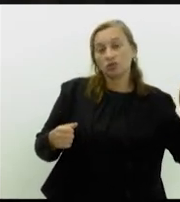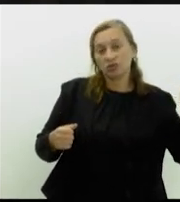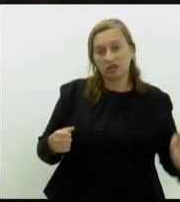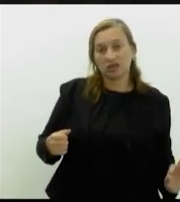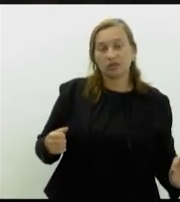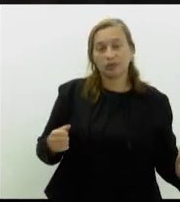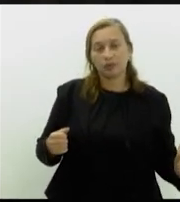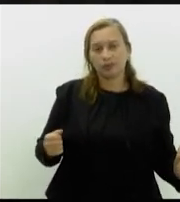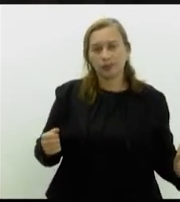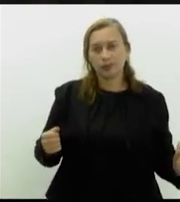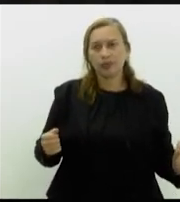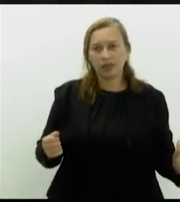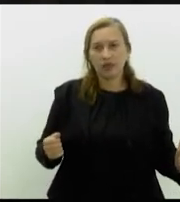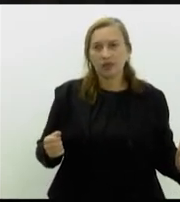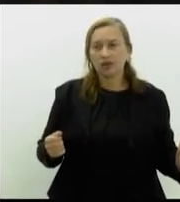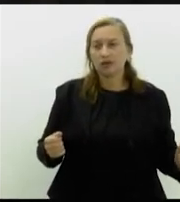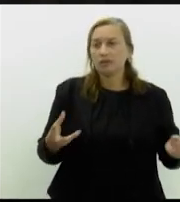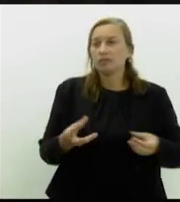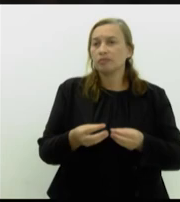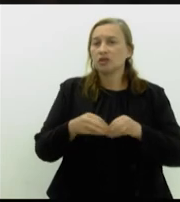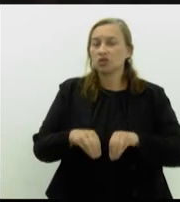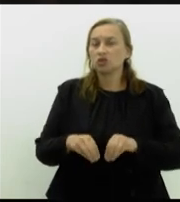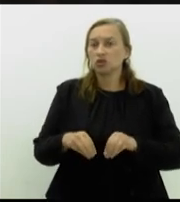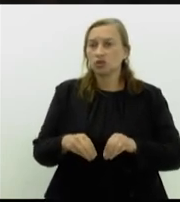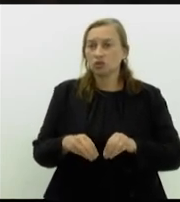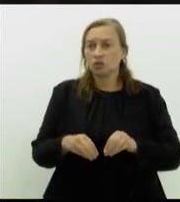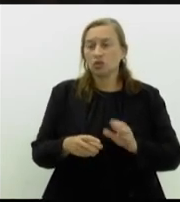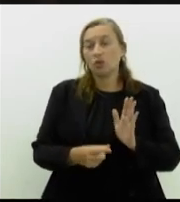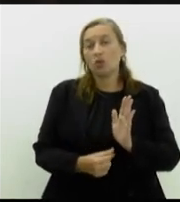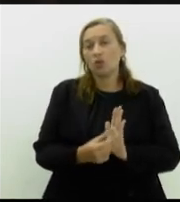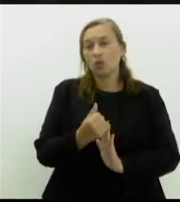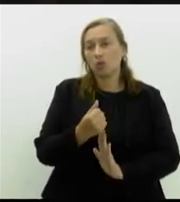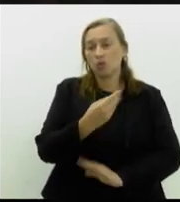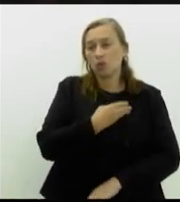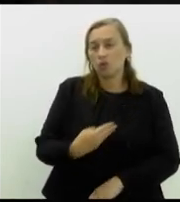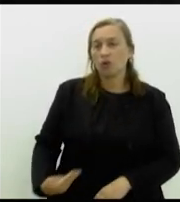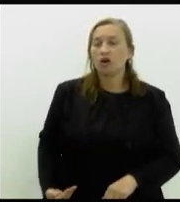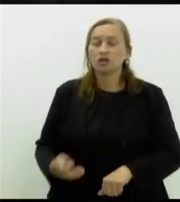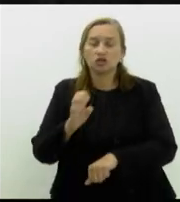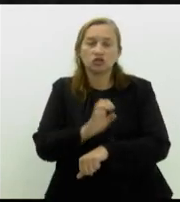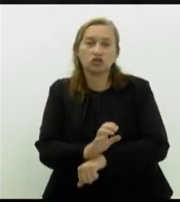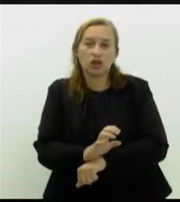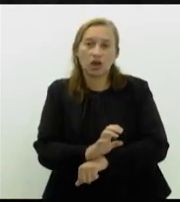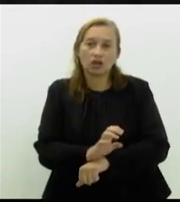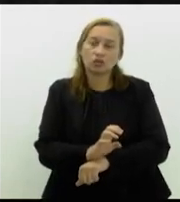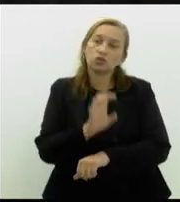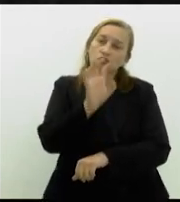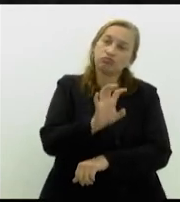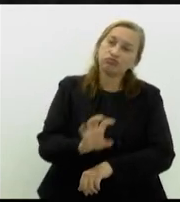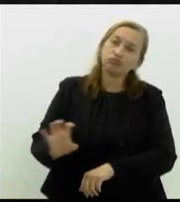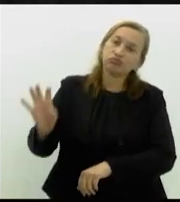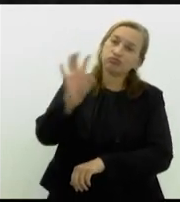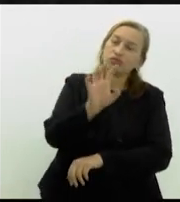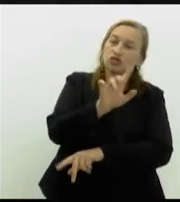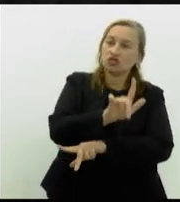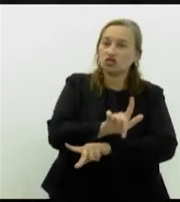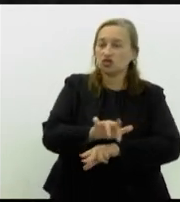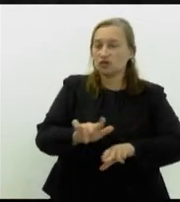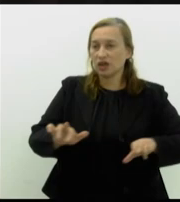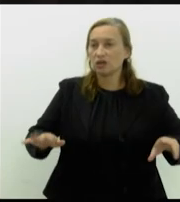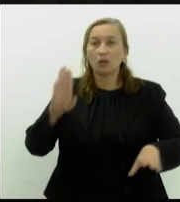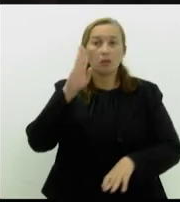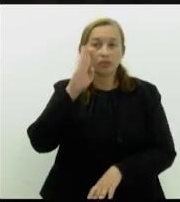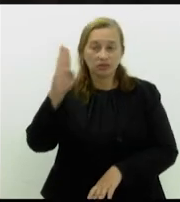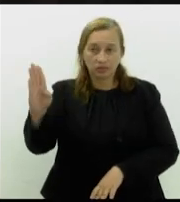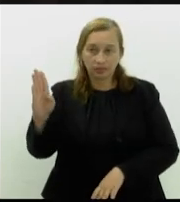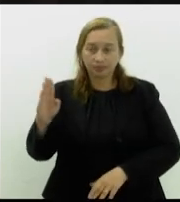com isso, destruiu as finanças públicas dos mais diversos estados,